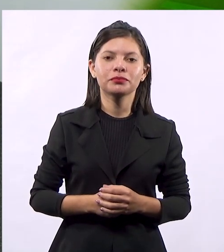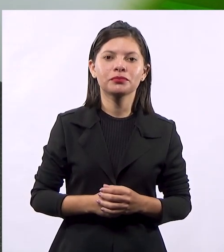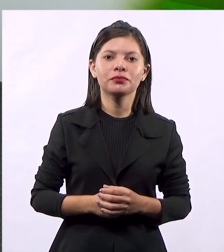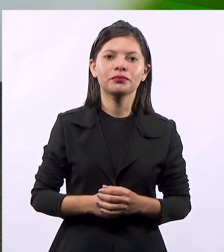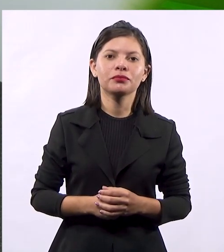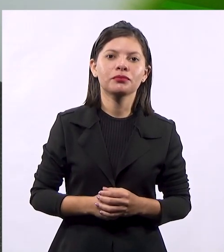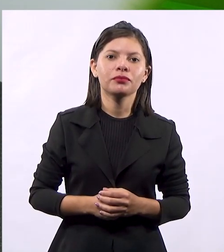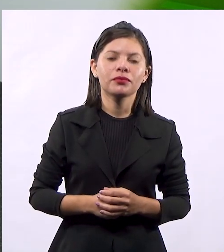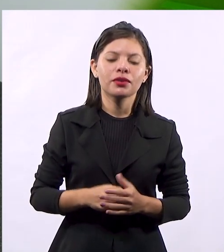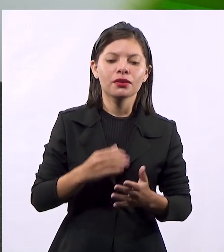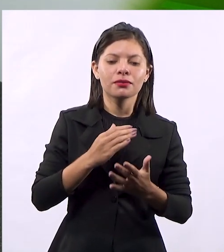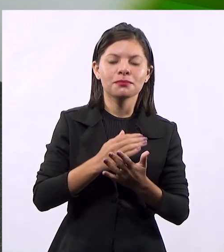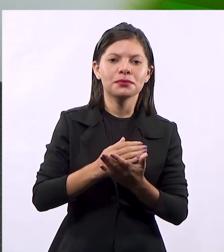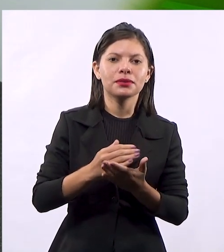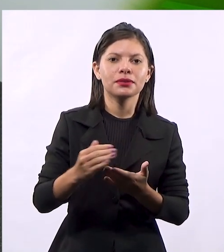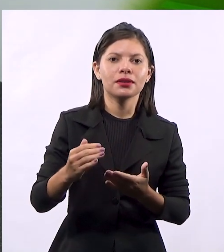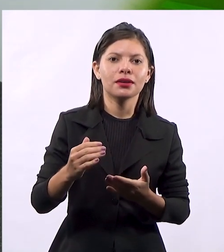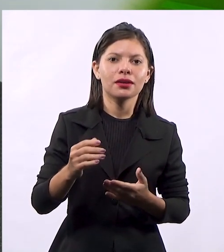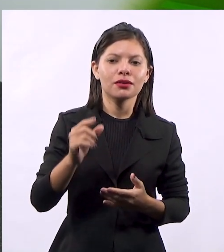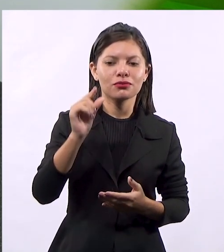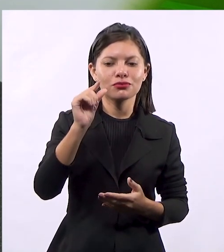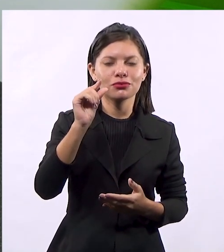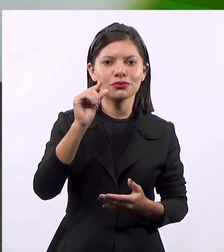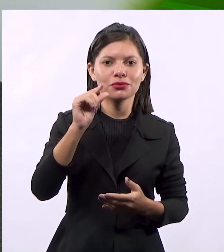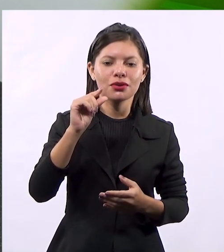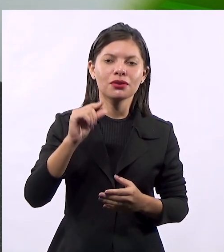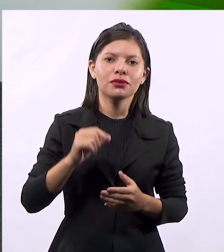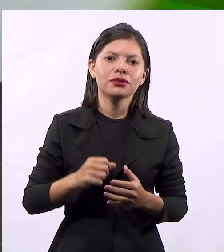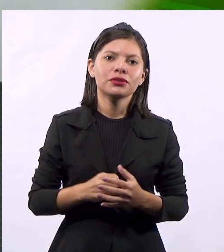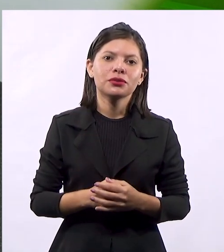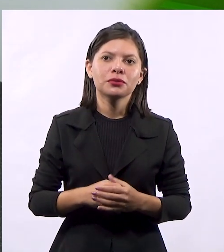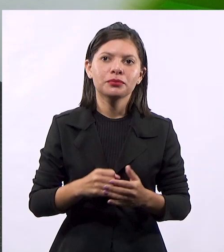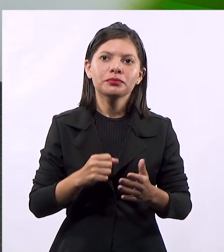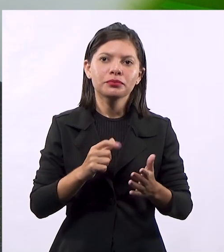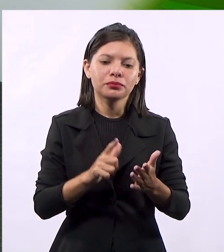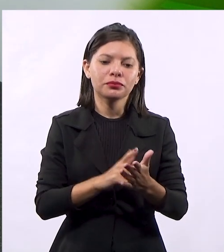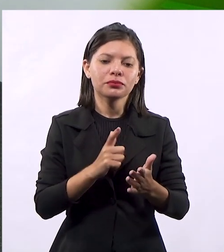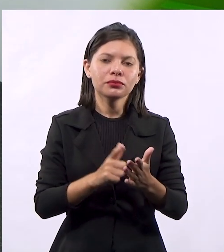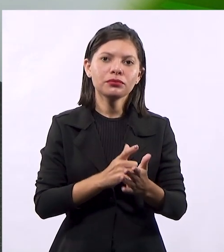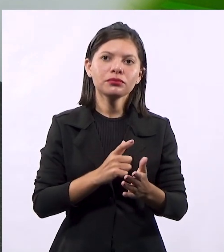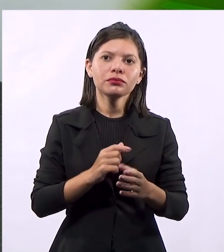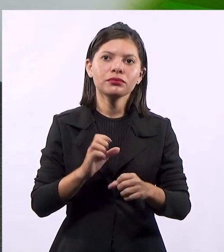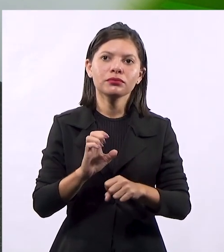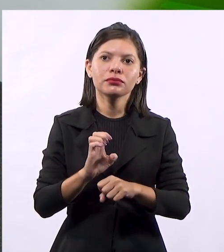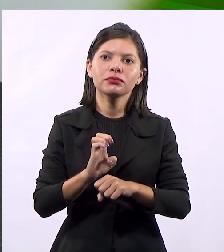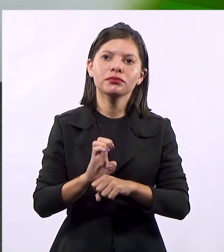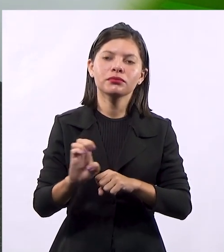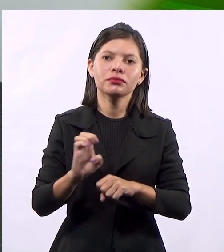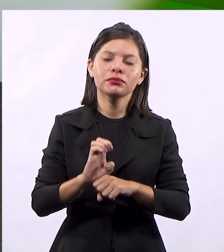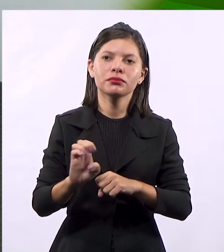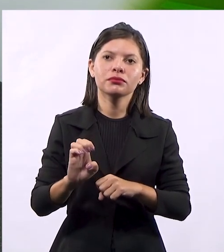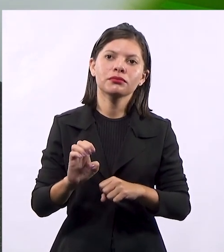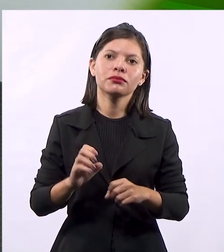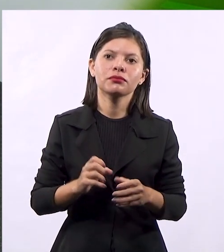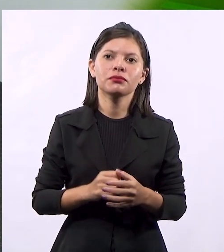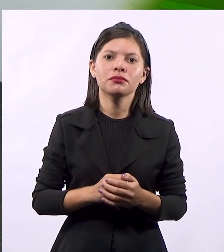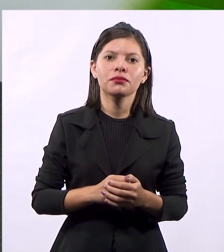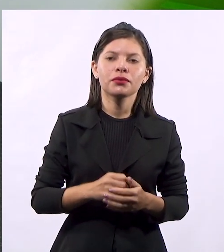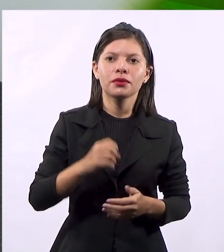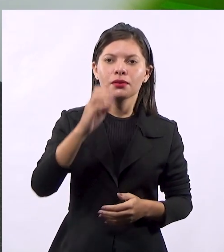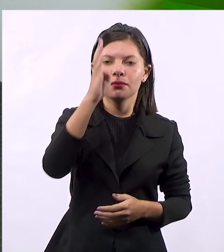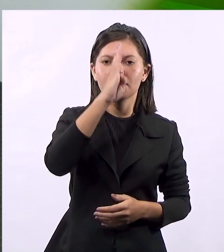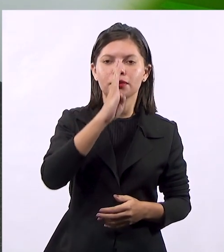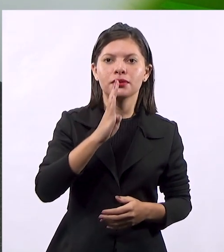estúdios com os dizeres EAD mudando realidades. Meu sinal na comunidade de Libras é